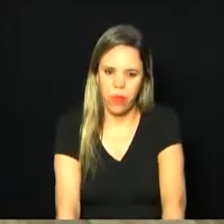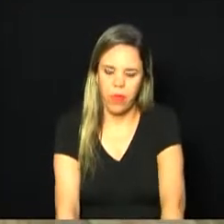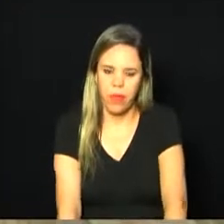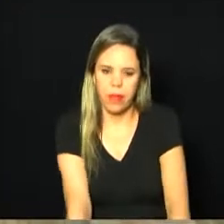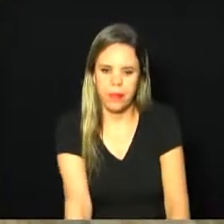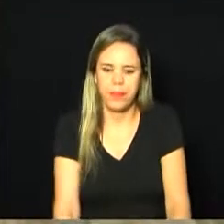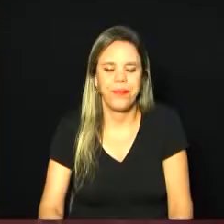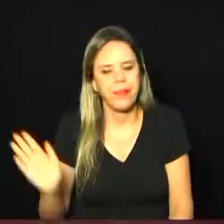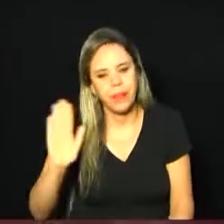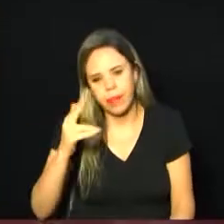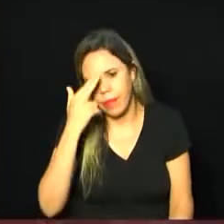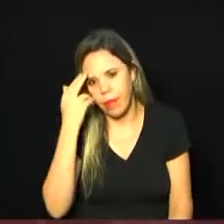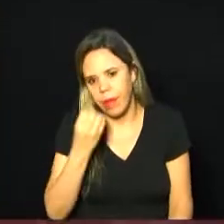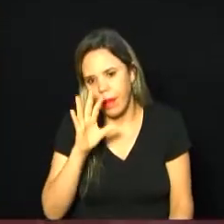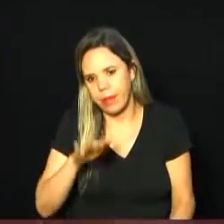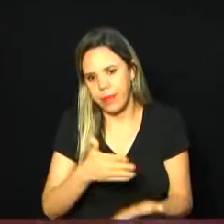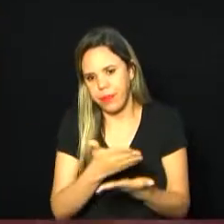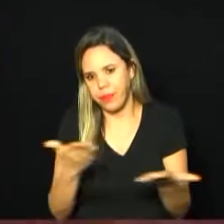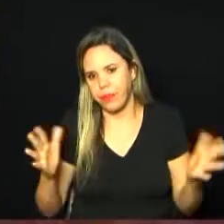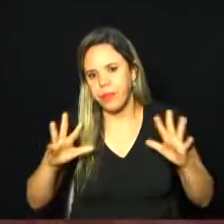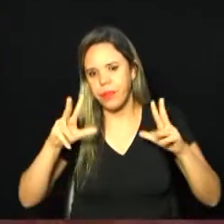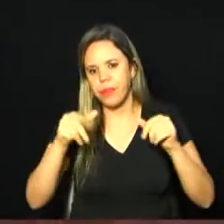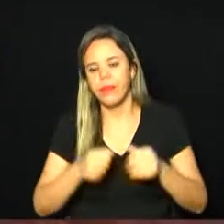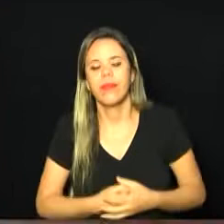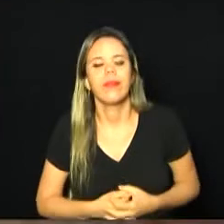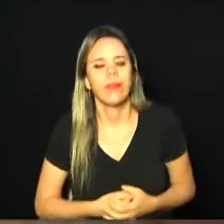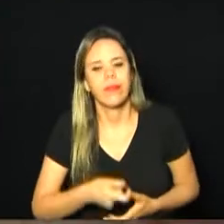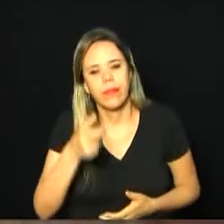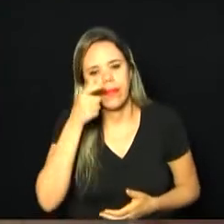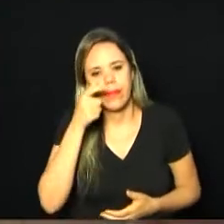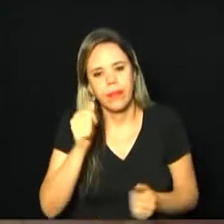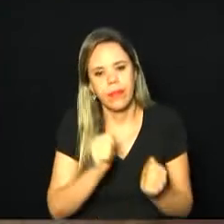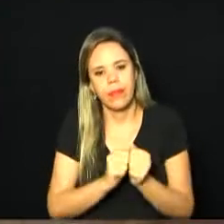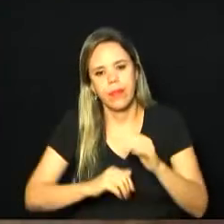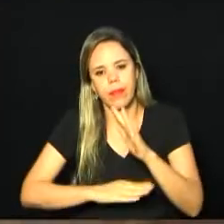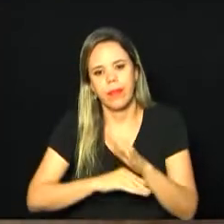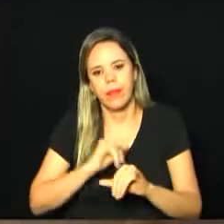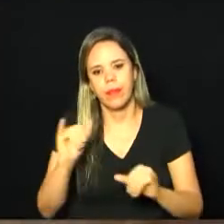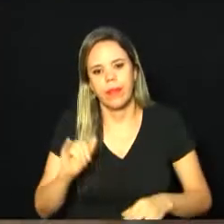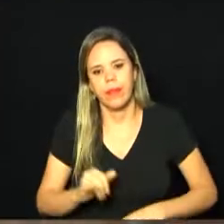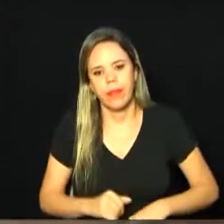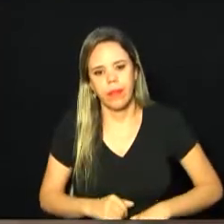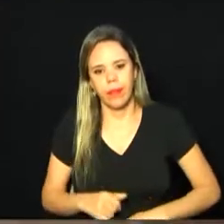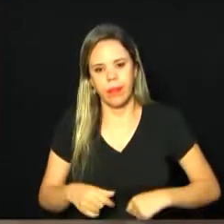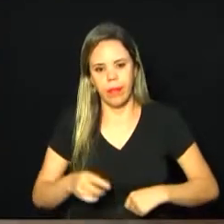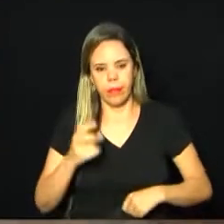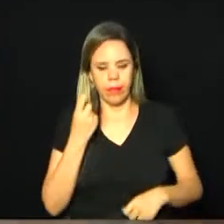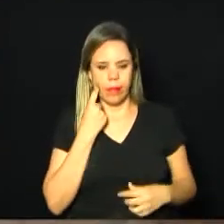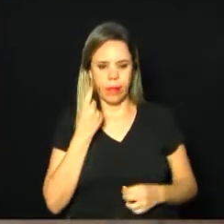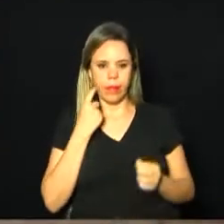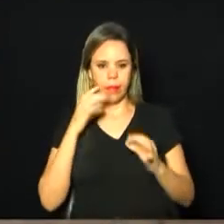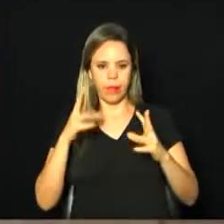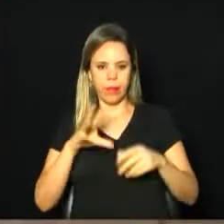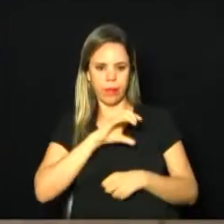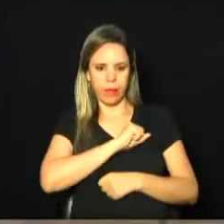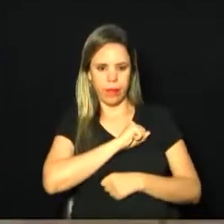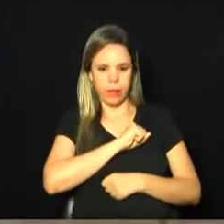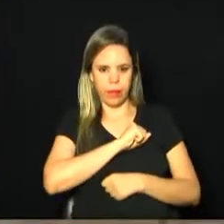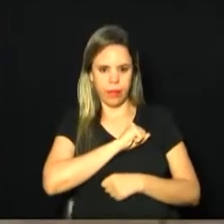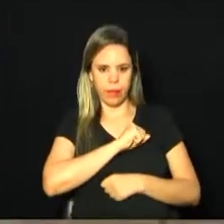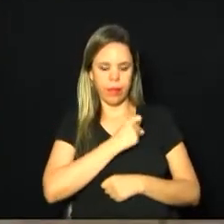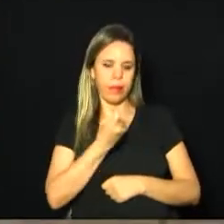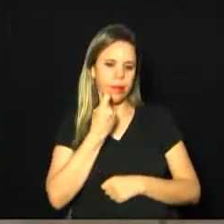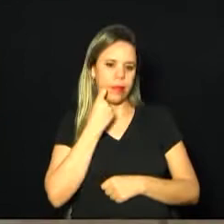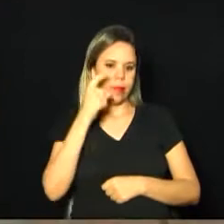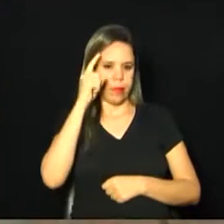o Olá Gabriel boa tarde para você Boa tarde a todos que assistem com a gente o câmera notícia nessa sexta-feira que todo mundo ama né porque